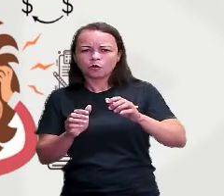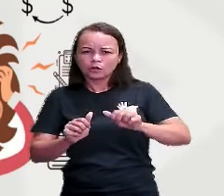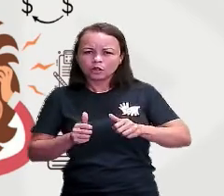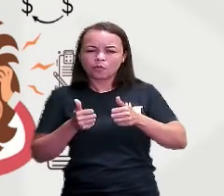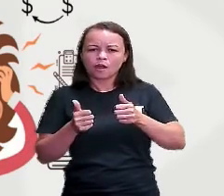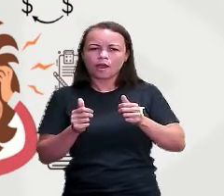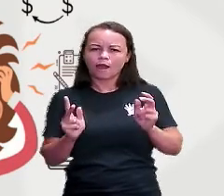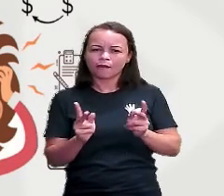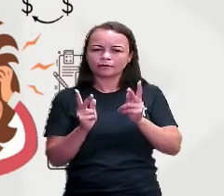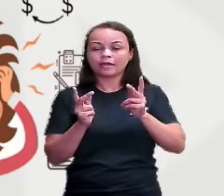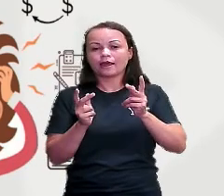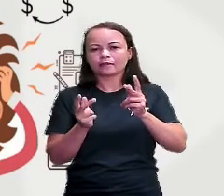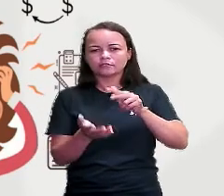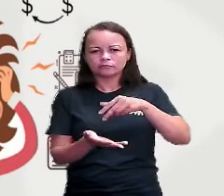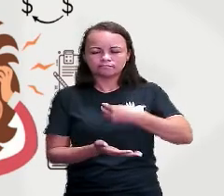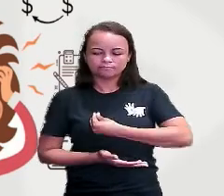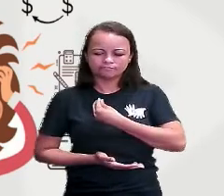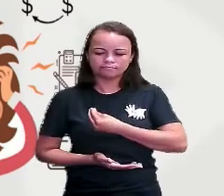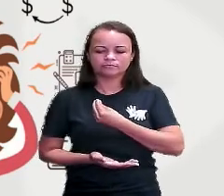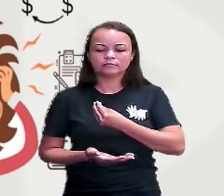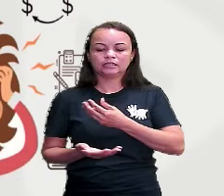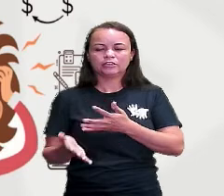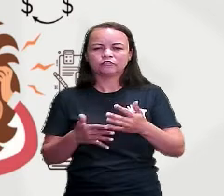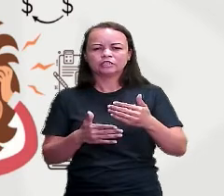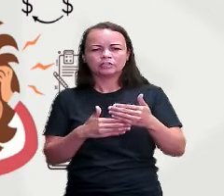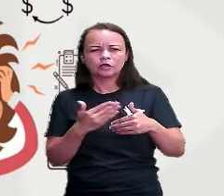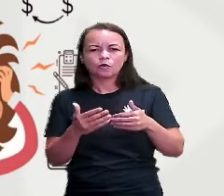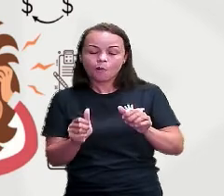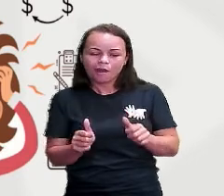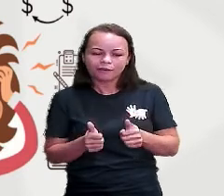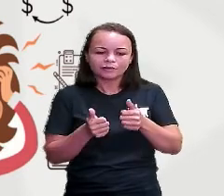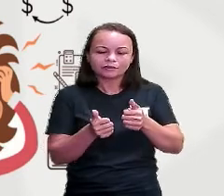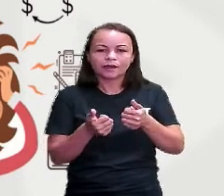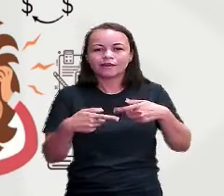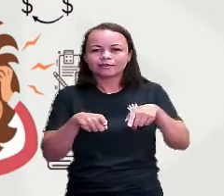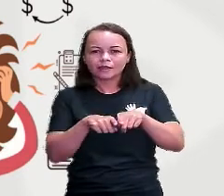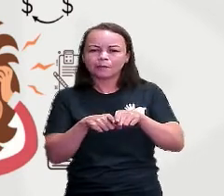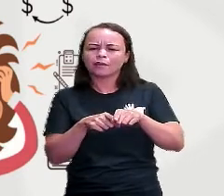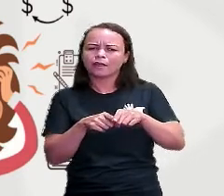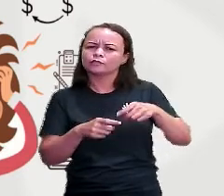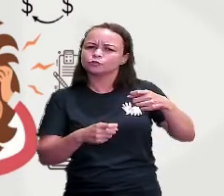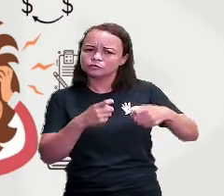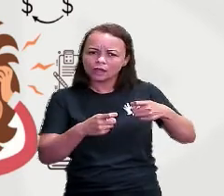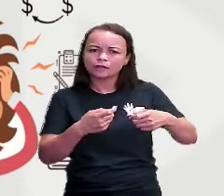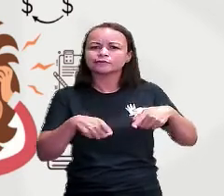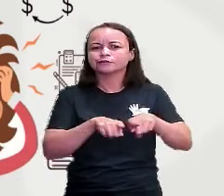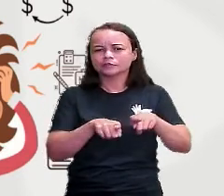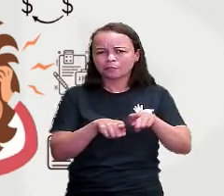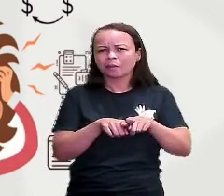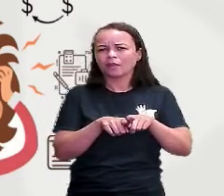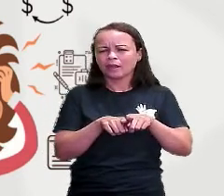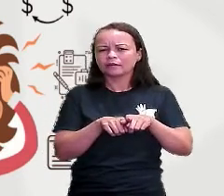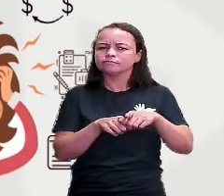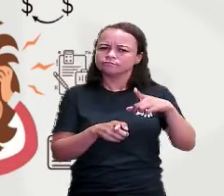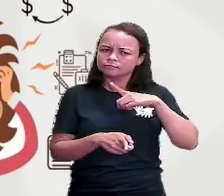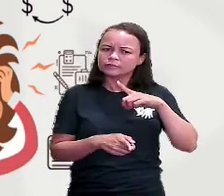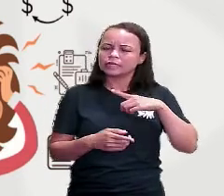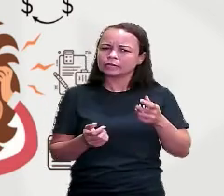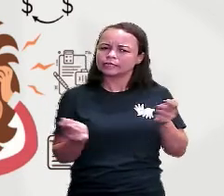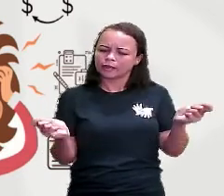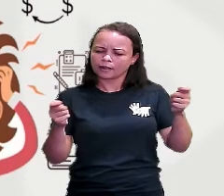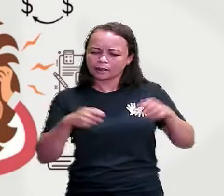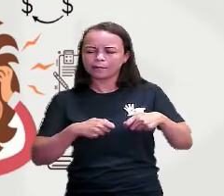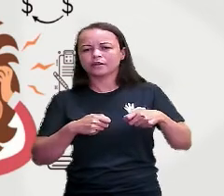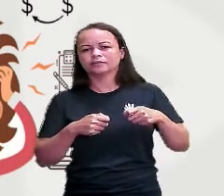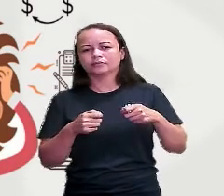qualidade de vida, tem a ver com a nossa qualidade também sexual. É isso que você ouviu mesmo. Tem a ver com a